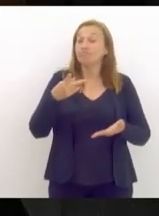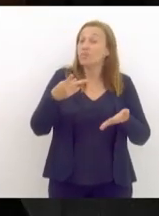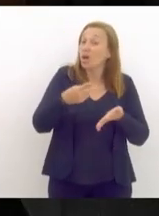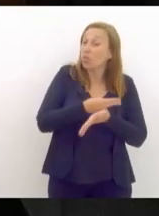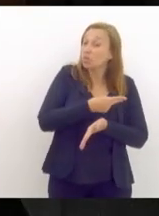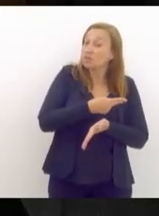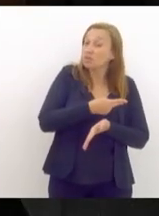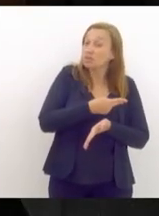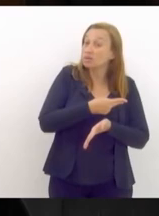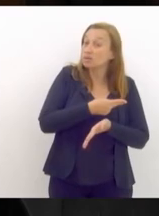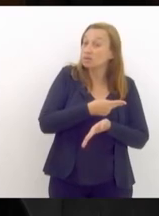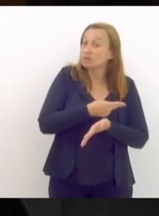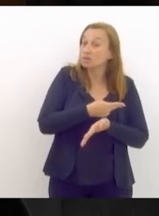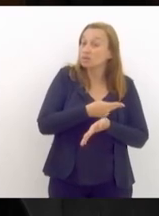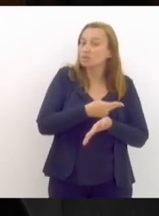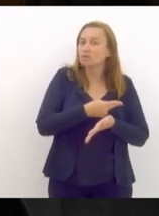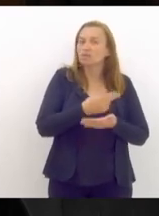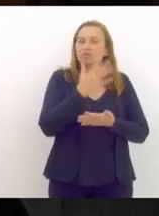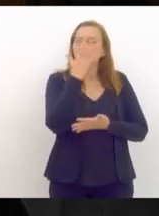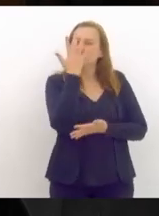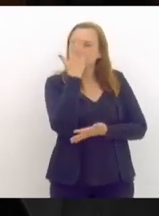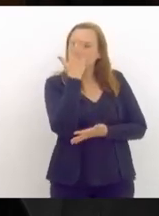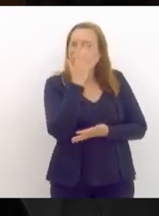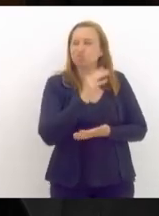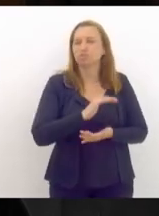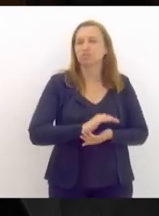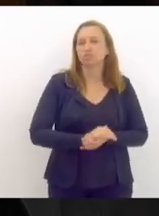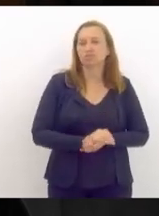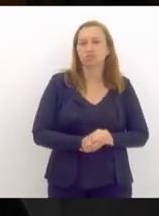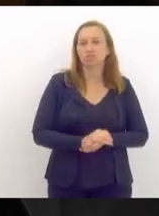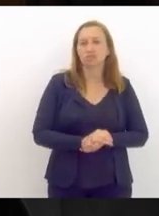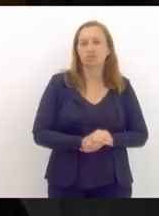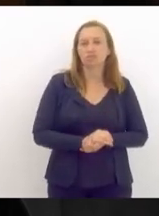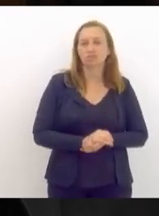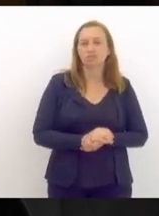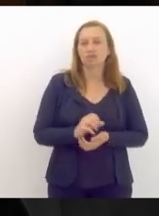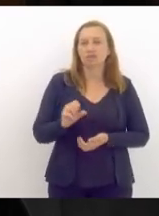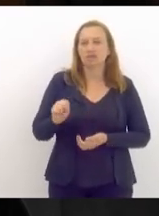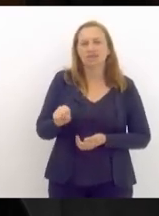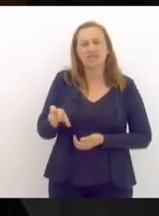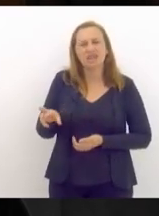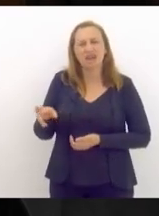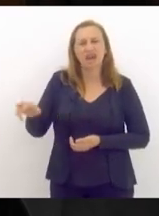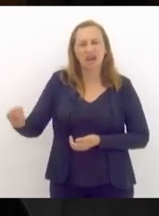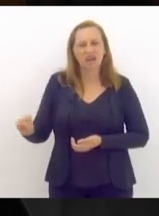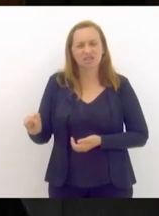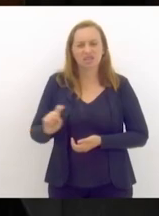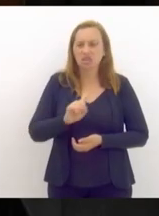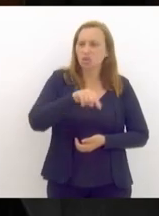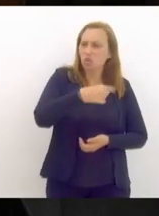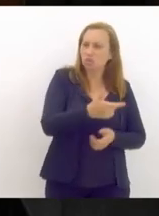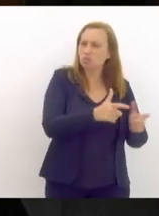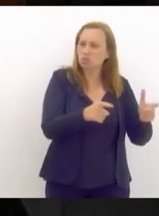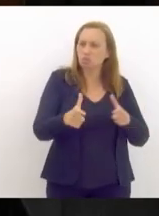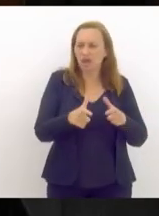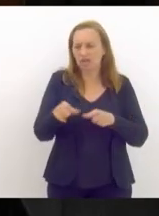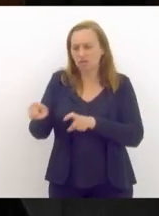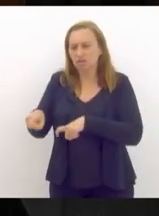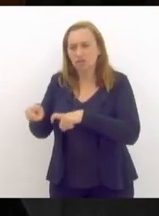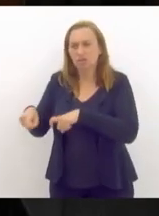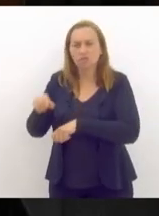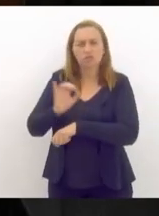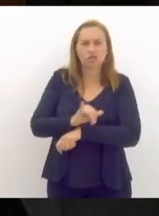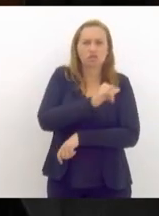aconteceu nesse carnaval na região serrana, e não só na região serrana, no interior do estado do